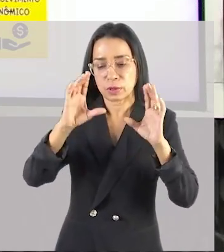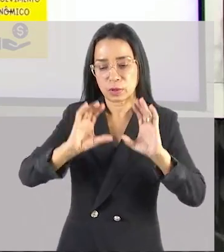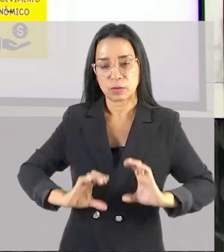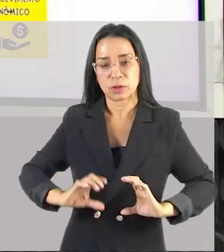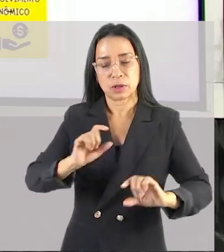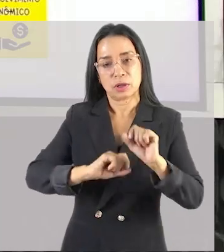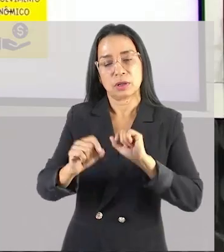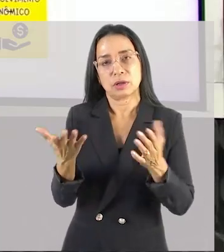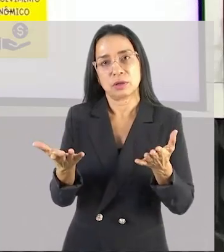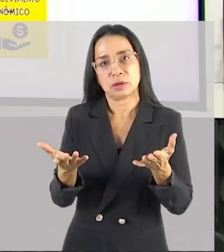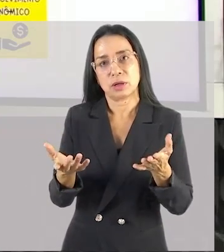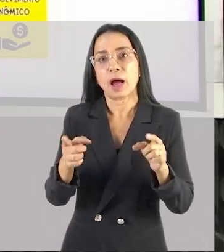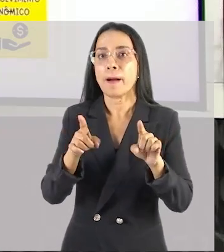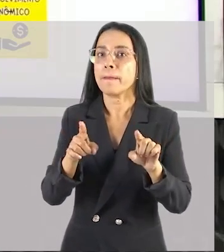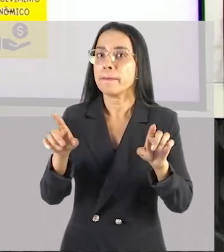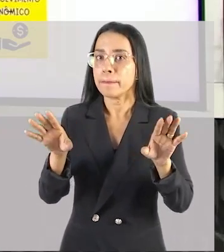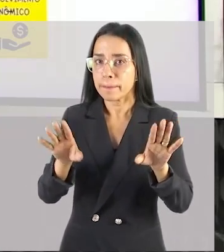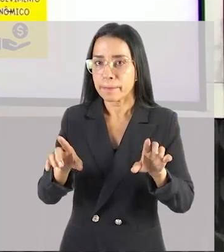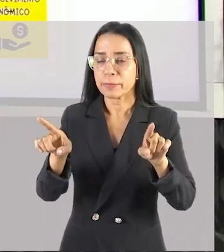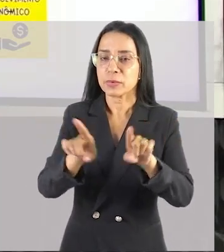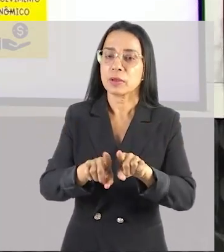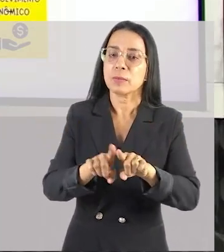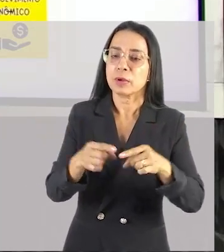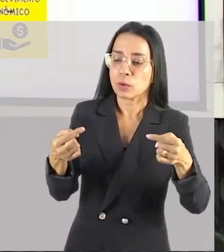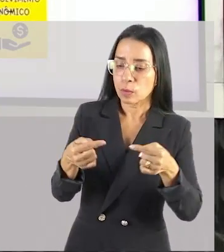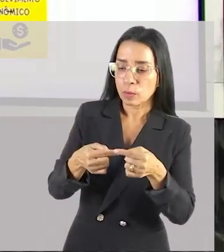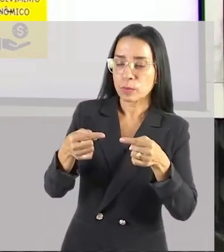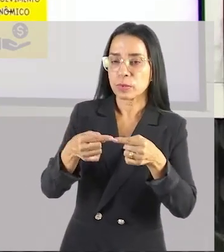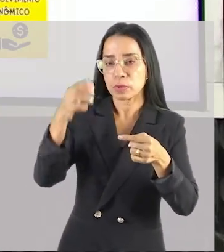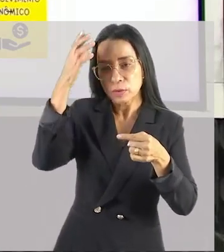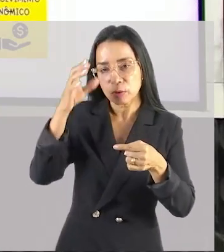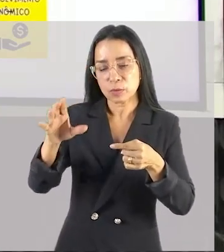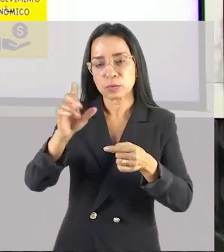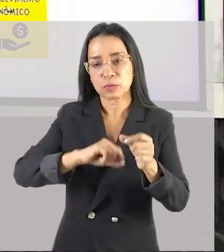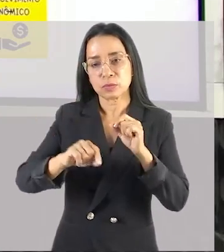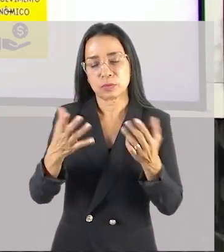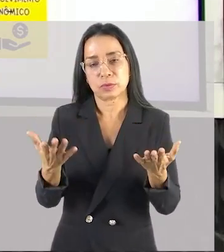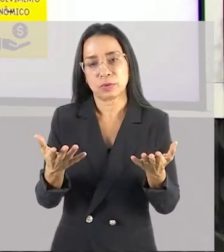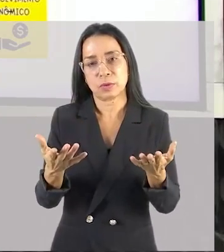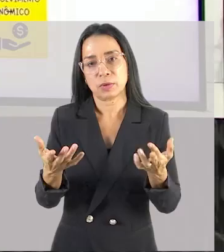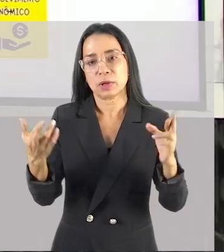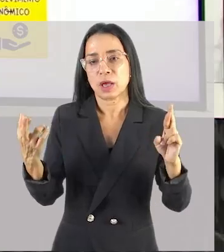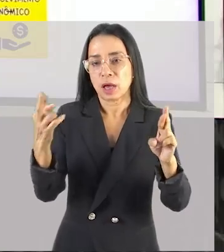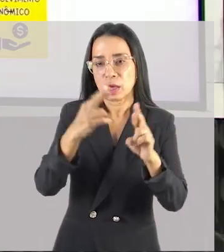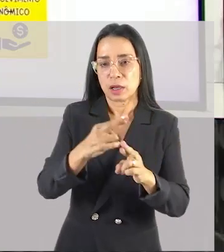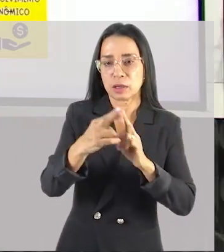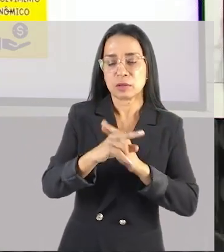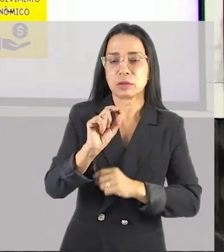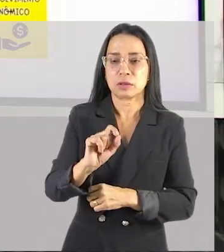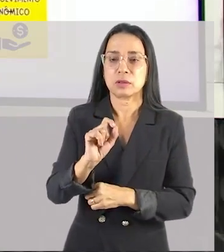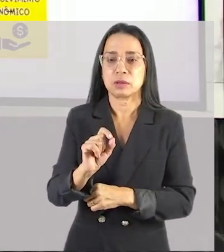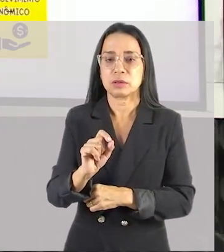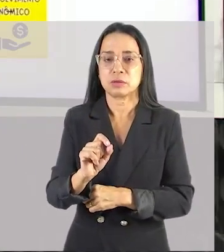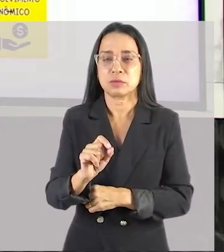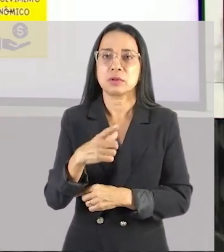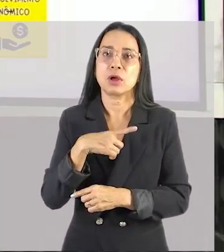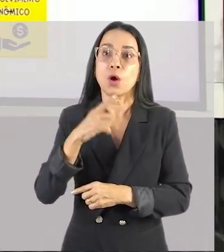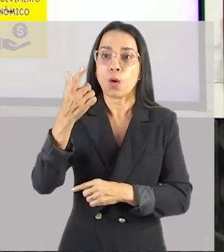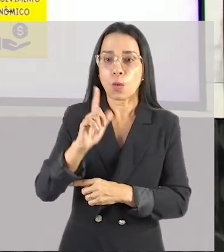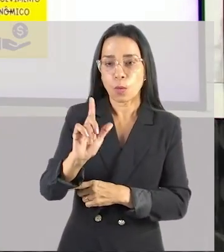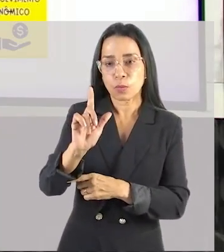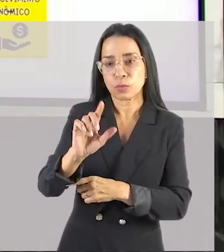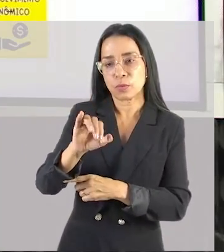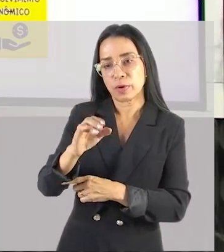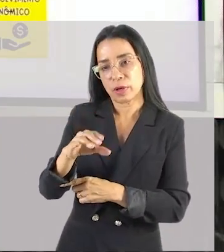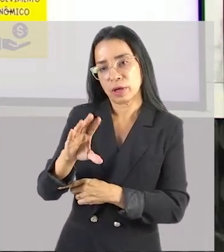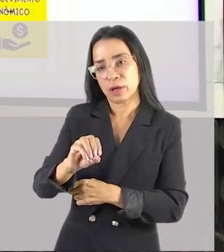o cinema é um aspecto da cultura. Ele está diretamente relacionado a isso. A gente tem também o eixo tecnológico.